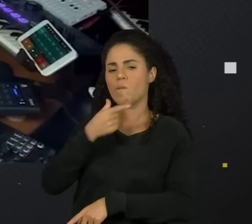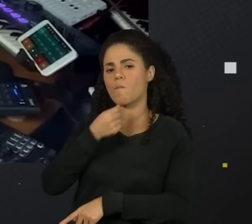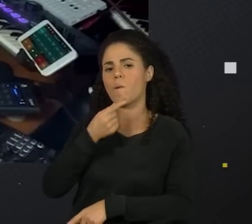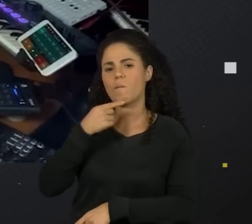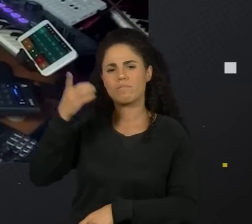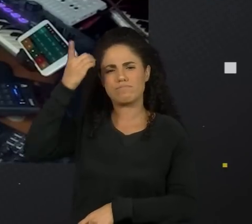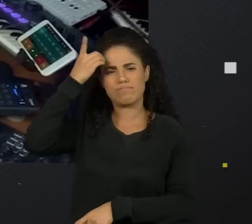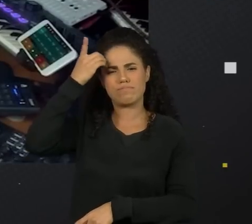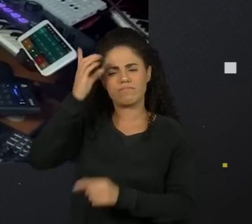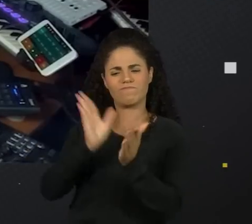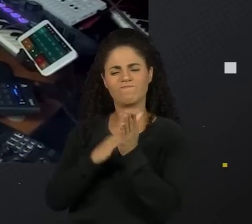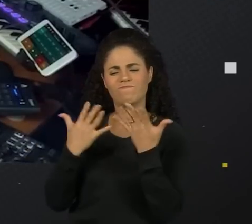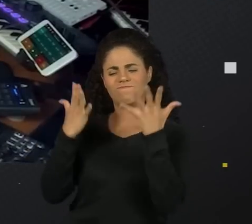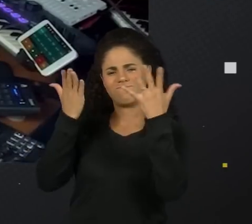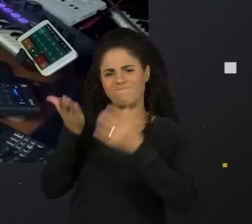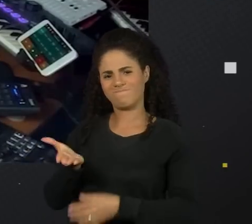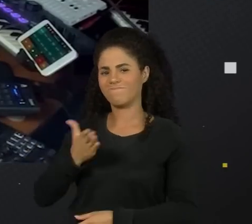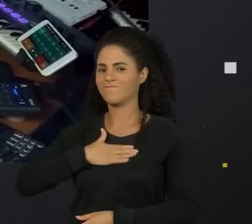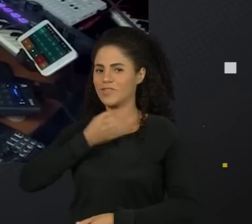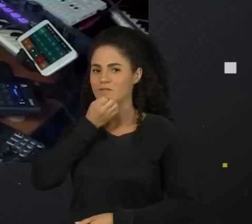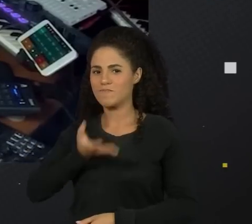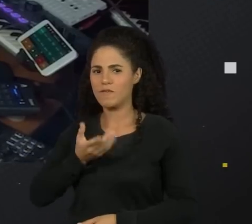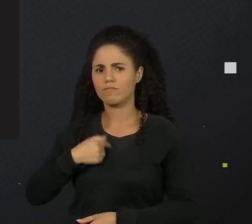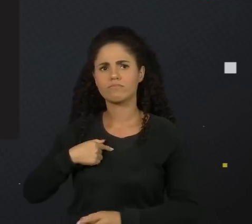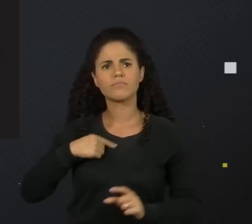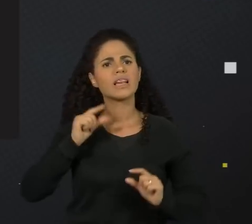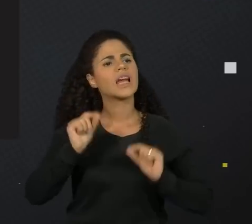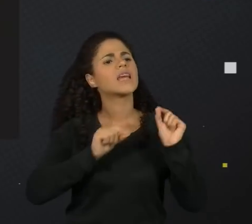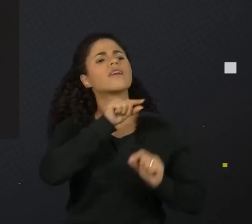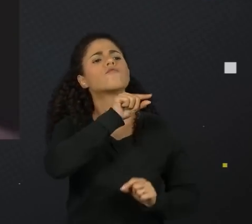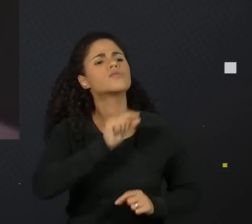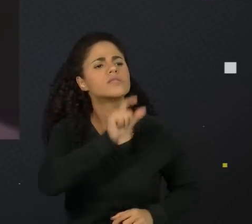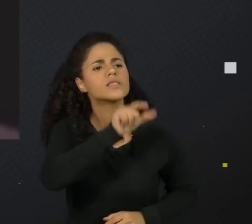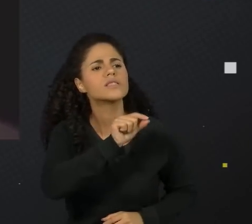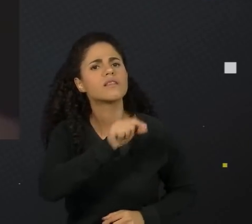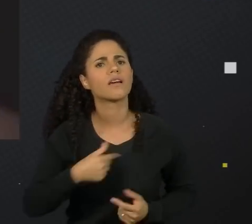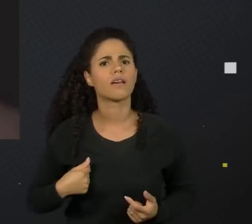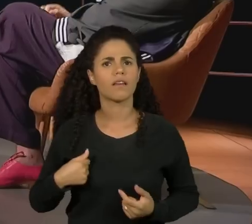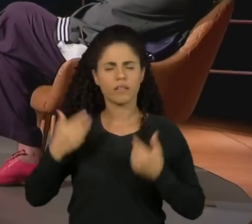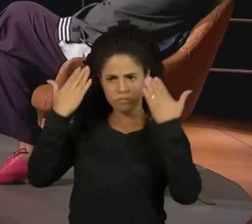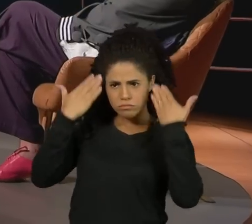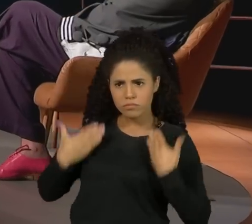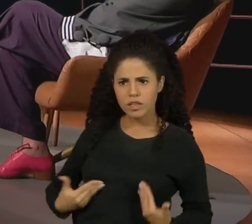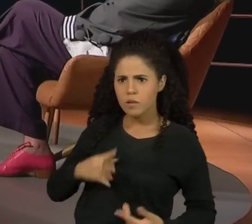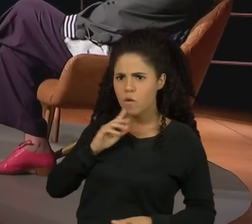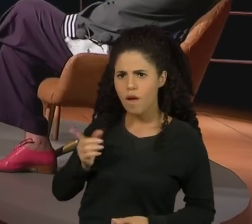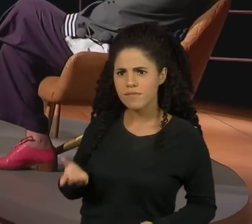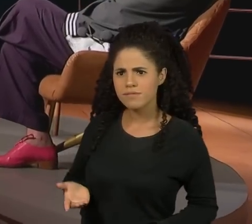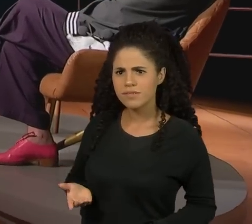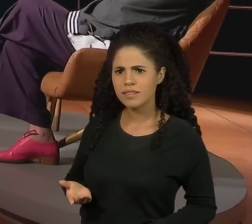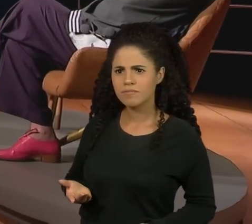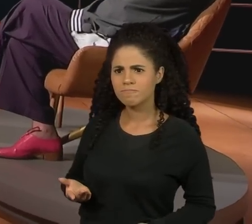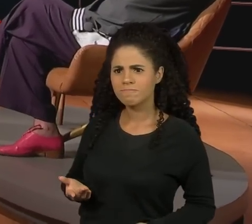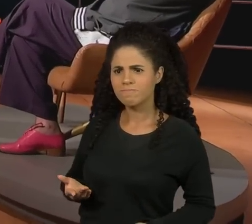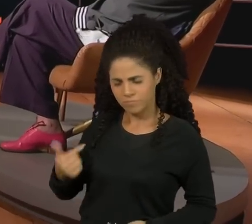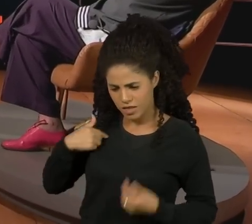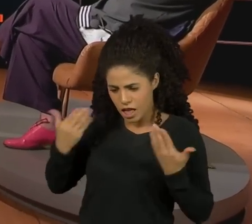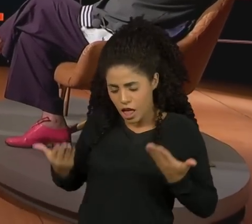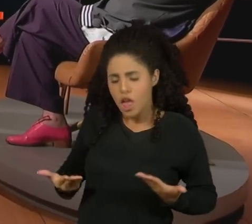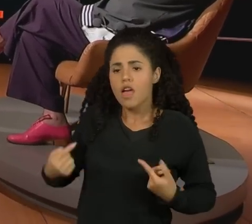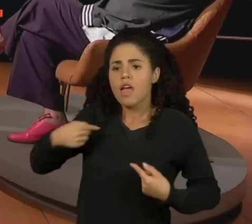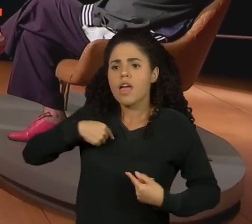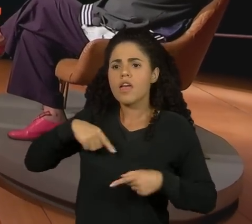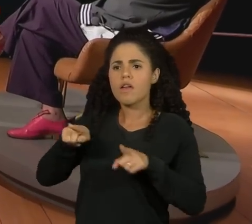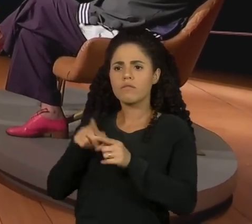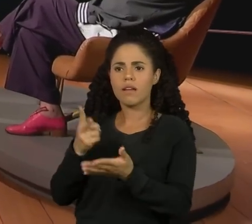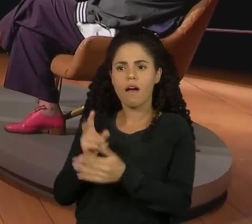talentoso, cara. É um prazer ser amigo de um cara desse jeito. Quem é você? É assim que me recepcionas. Logo eu que tanto